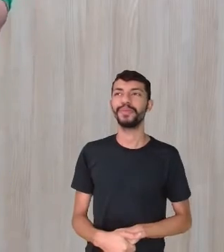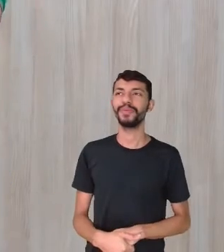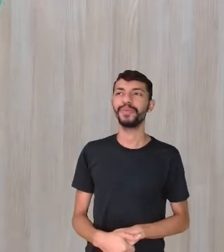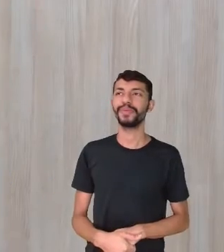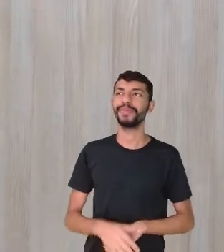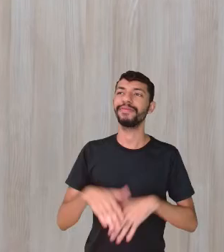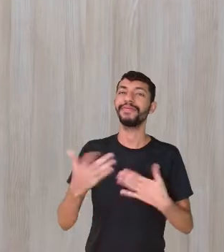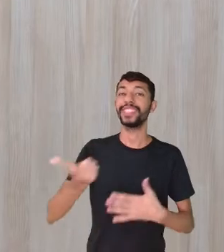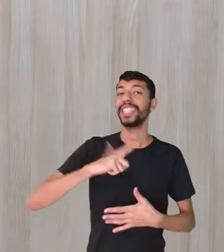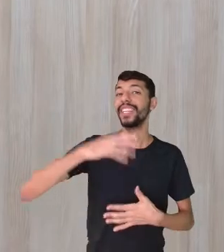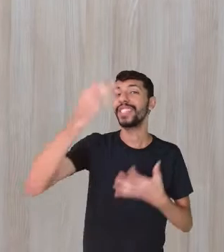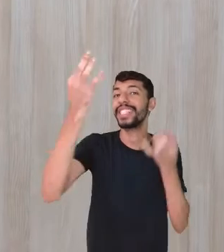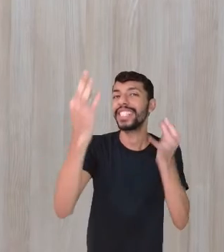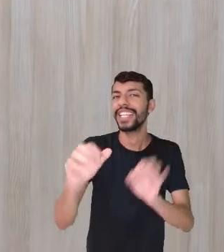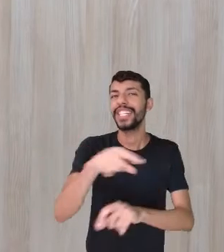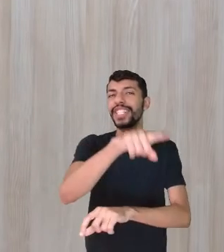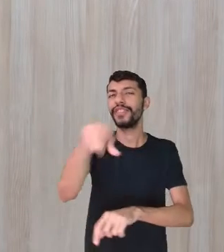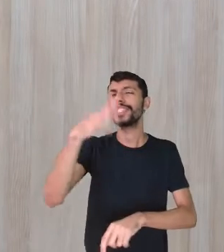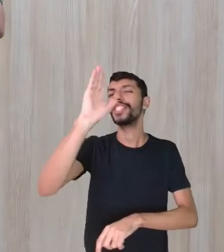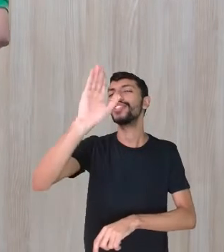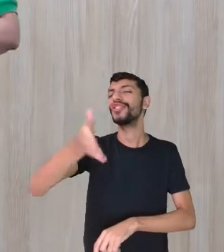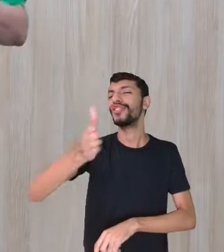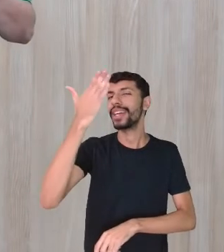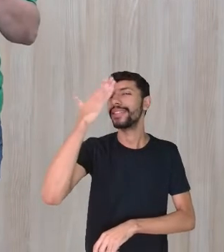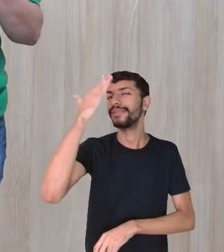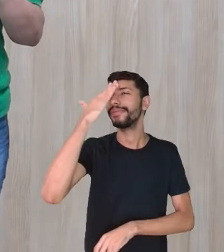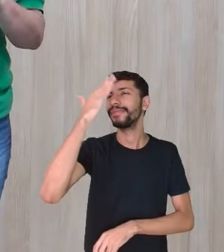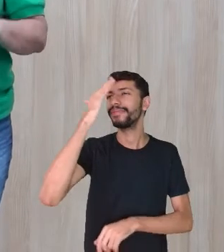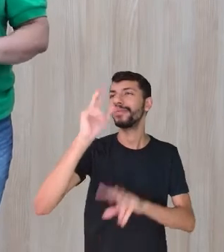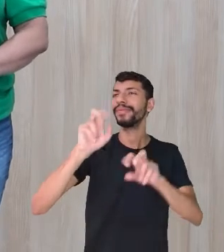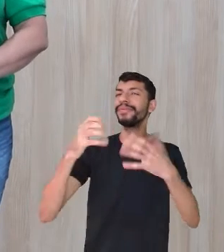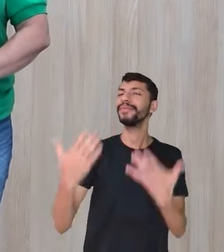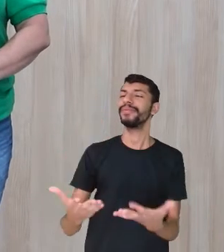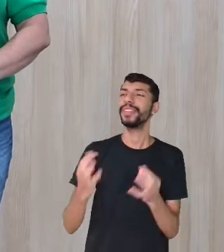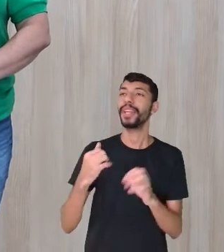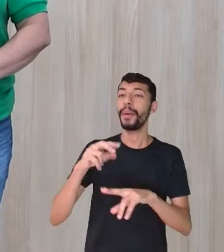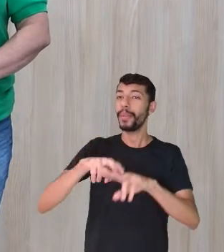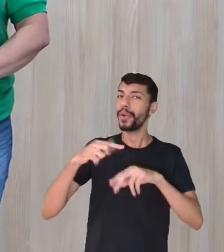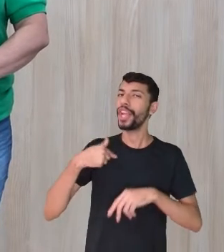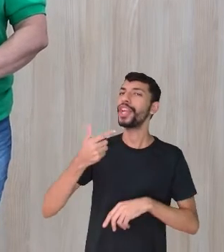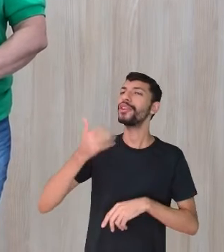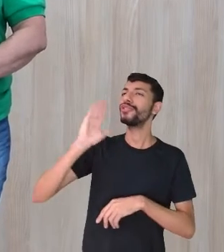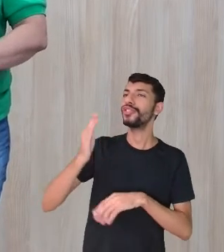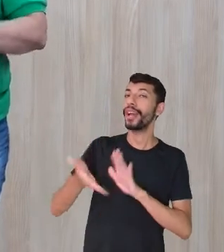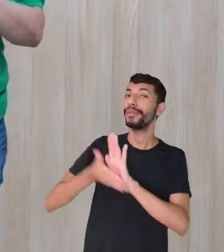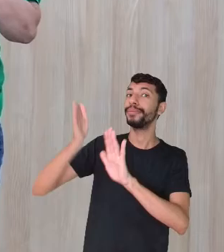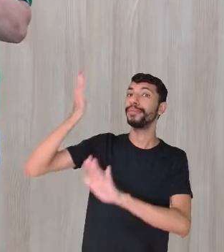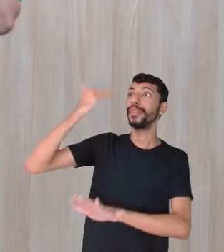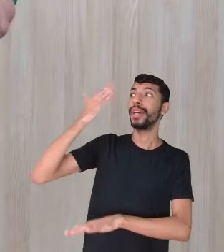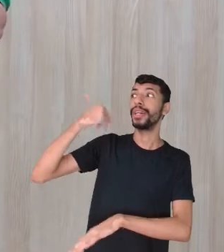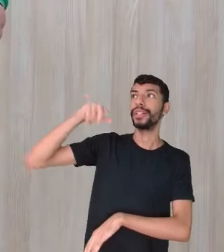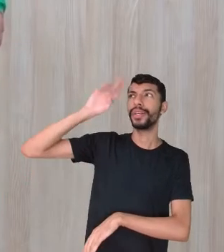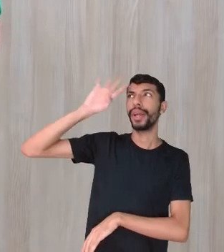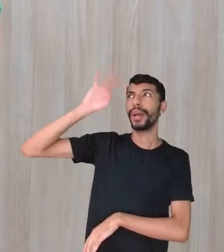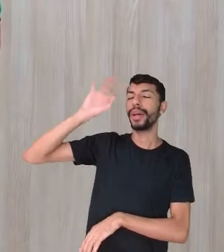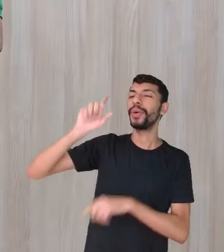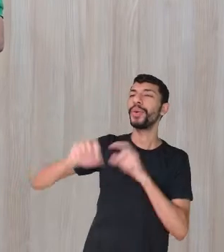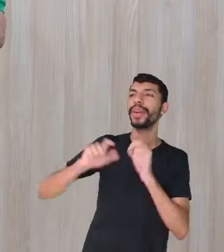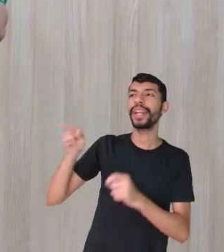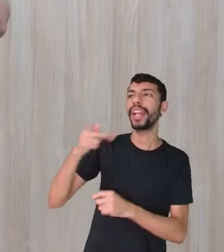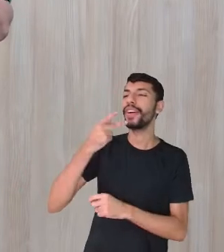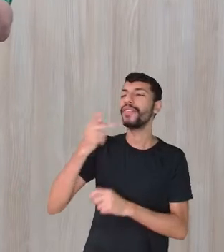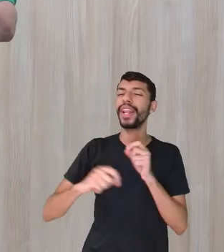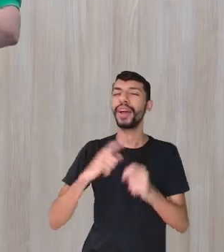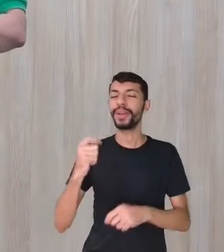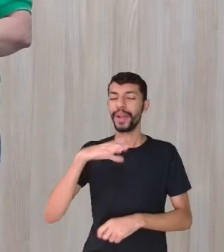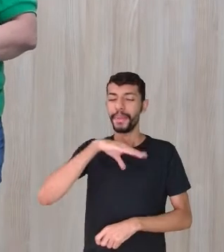tenho certeza que vocês já suspeitavam, porque eu já suspeitava. Quando o que ela ia falar era isso, ela